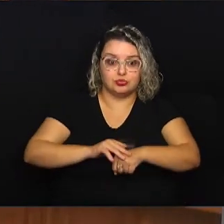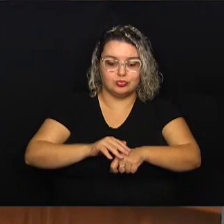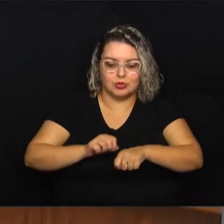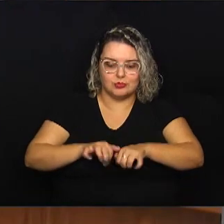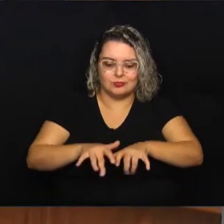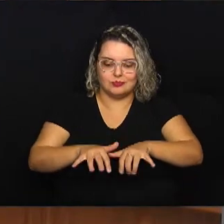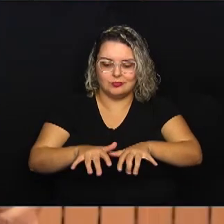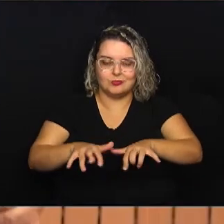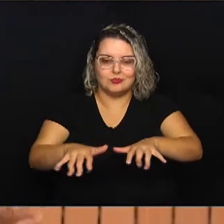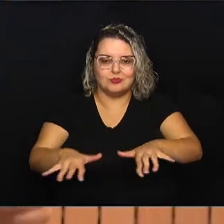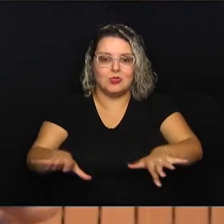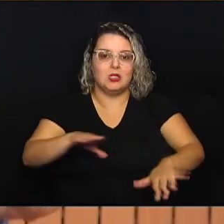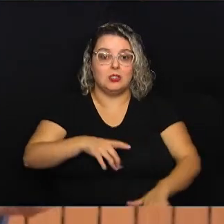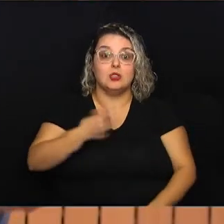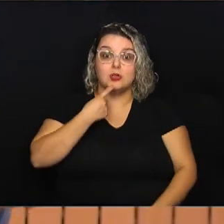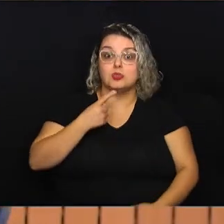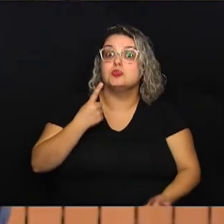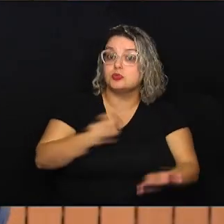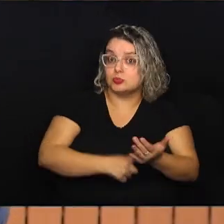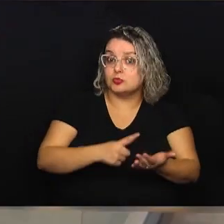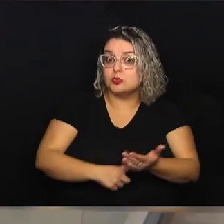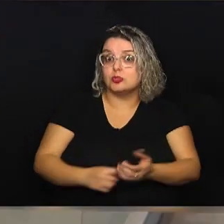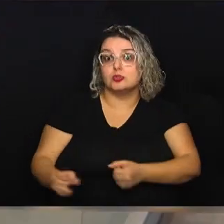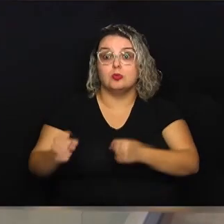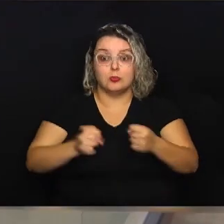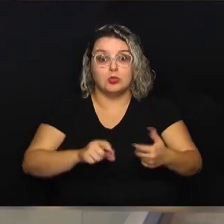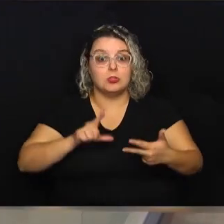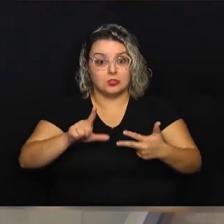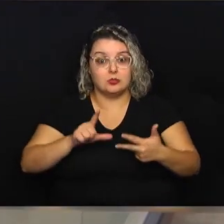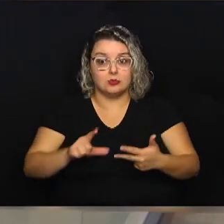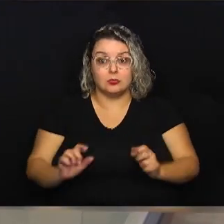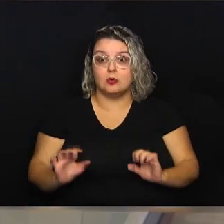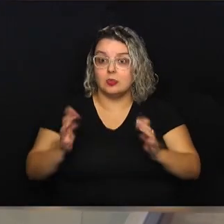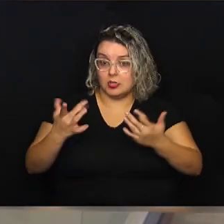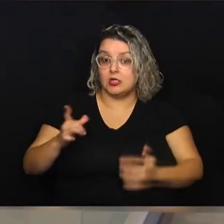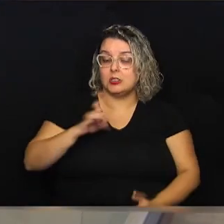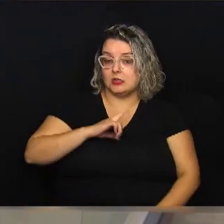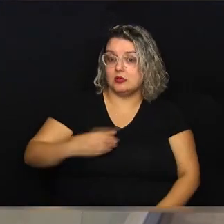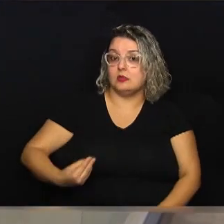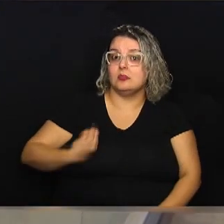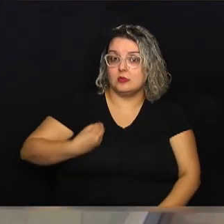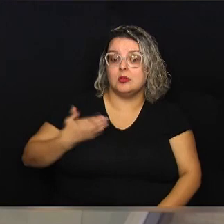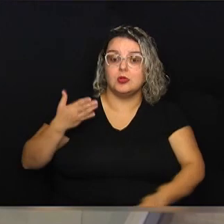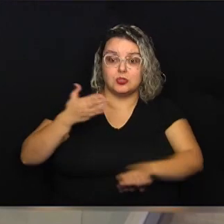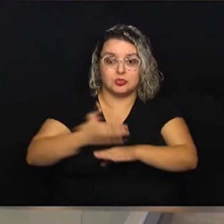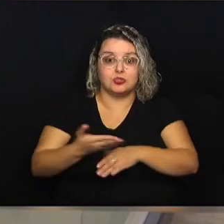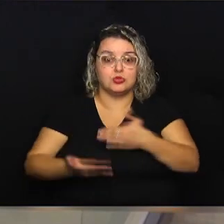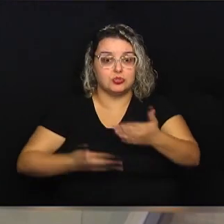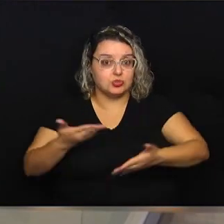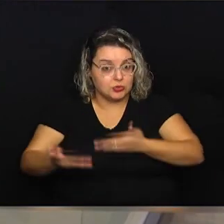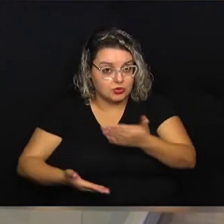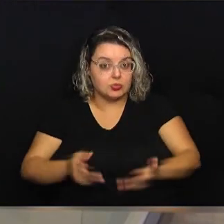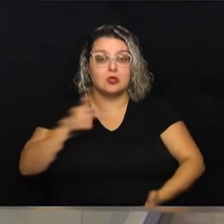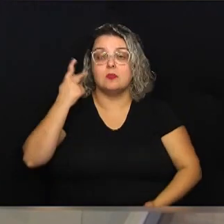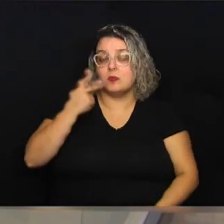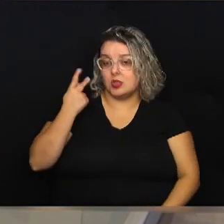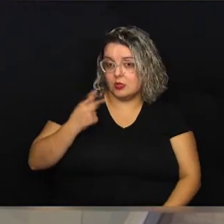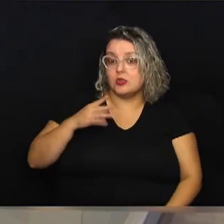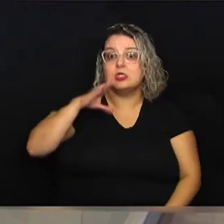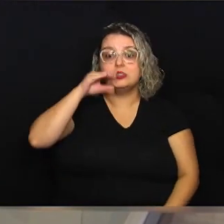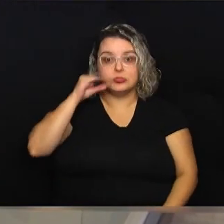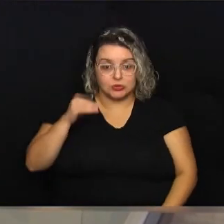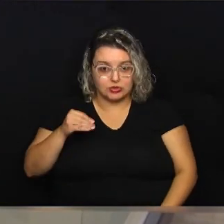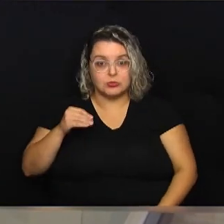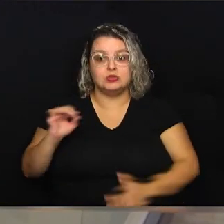Campinas e o compromisso do Poder Legislativo. O evento contou com a participação de servidores, vereadores e funcionários